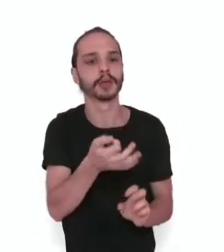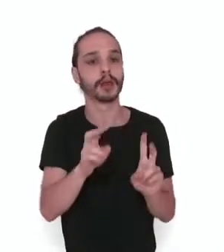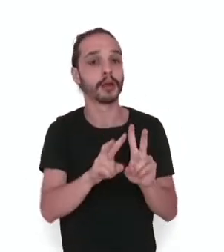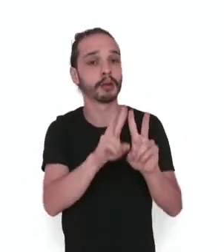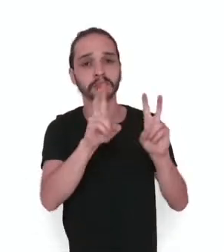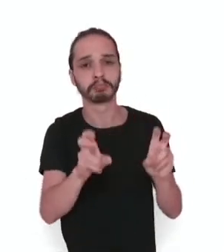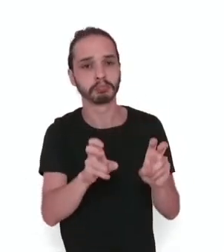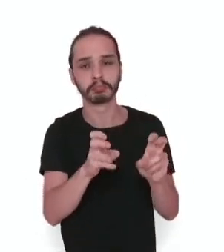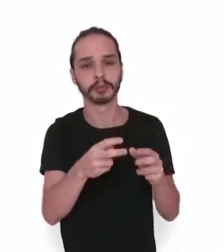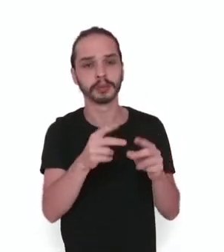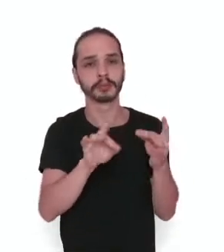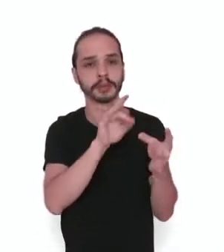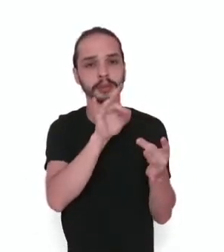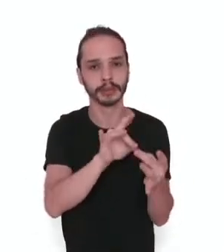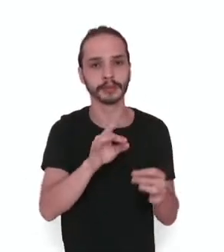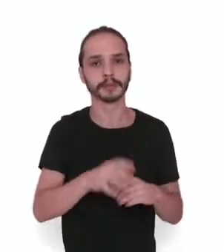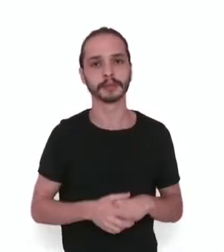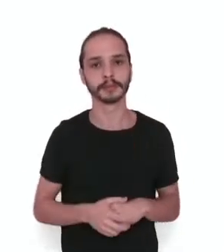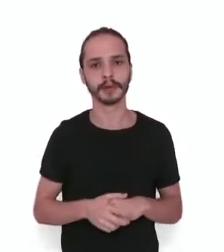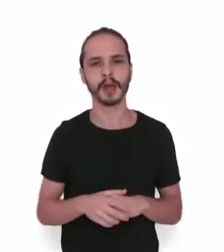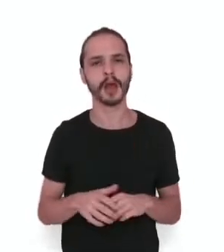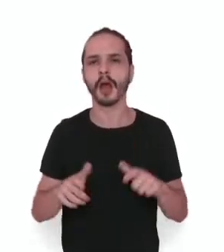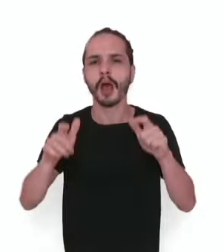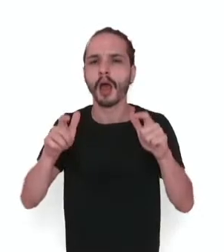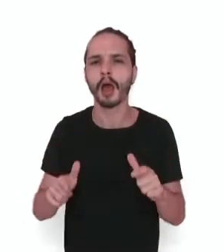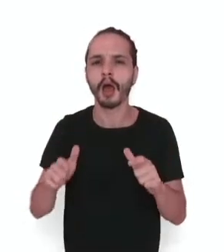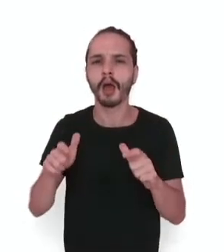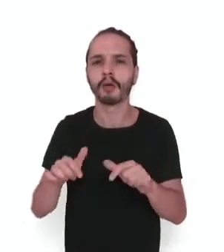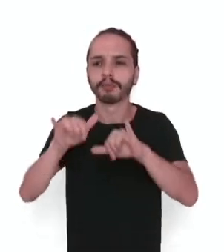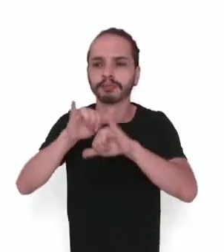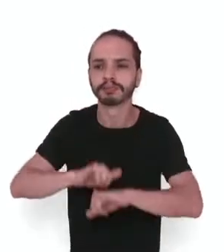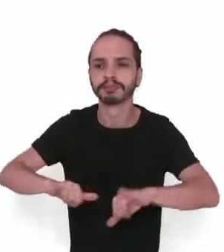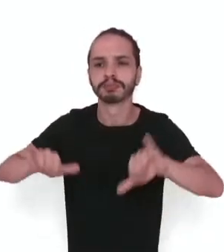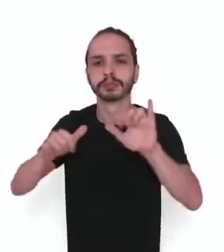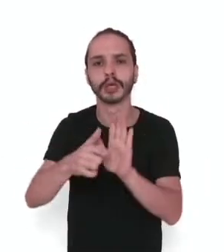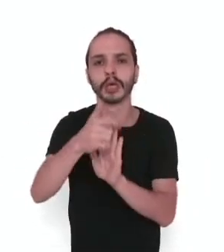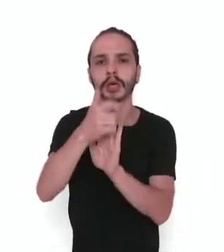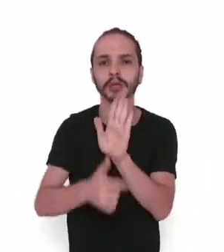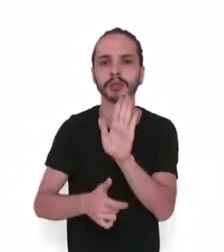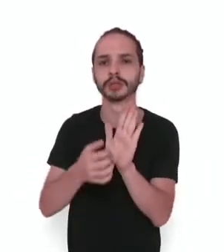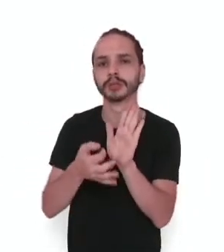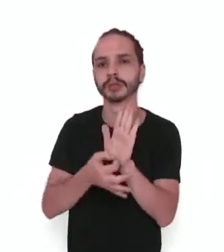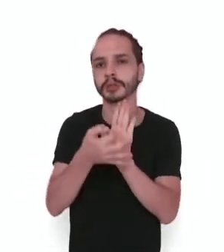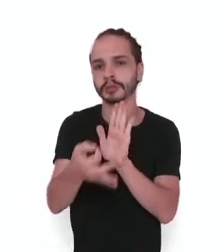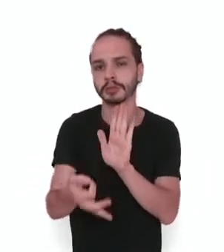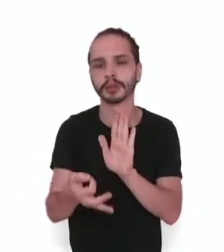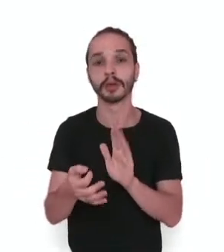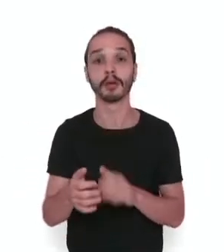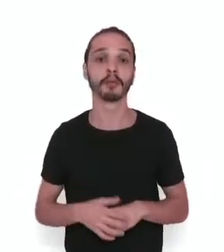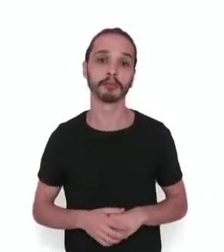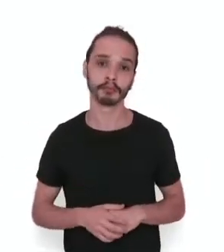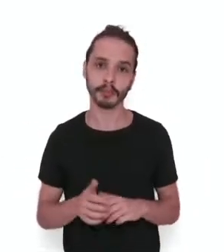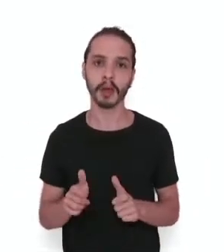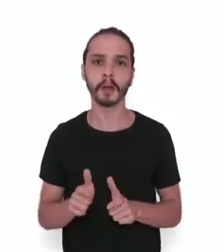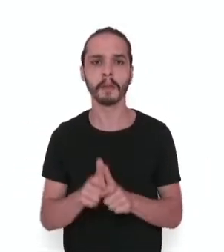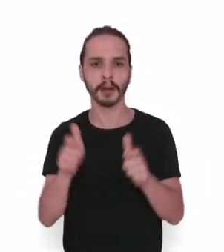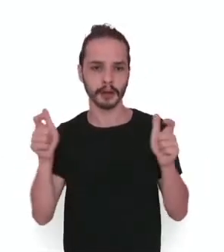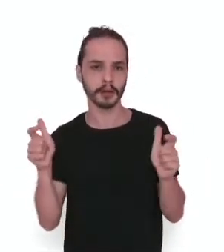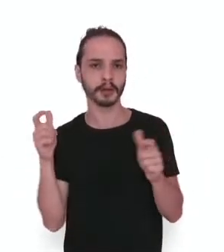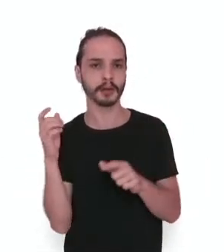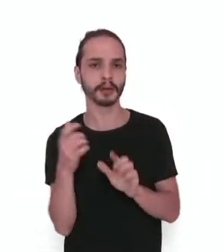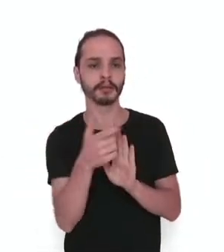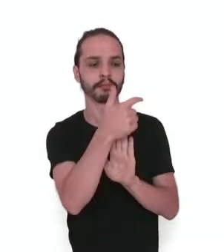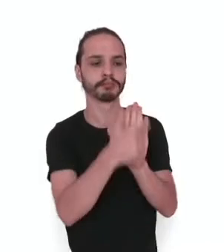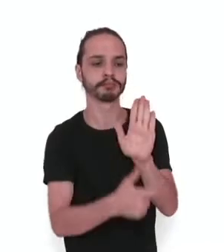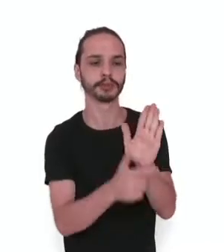assunto. E quais são os meios de circulação nos quais nós encontramos os artigos de opinião? Então, geralmente, eles são publicados em